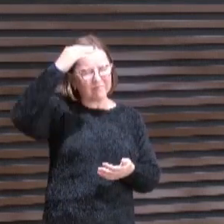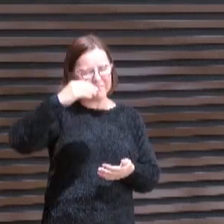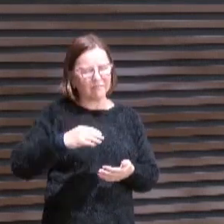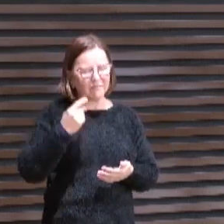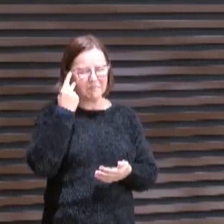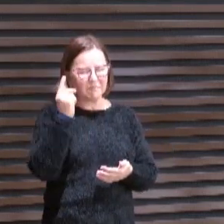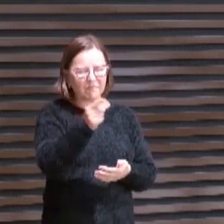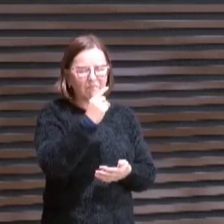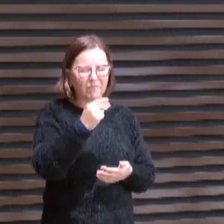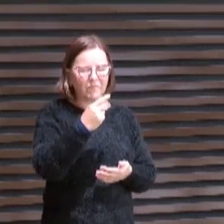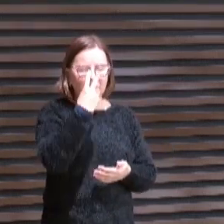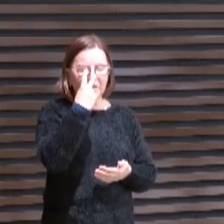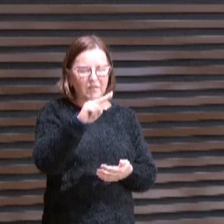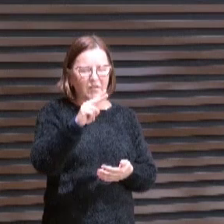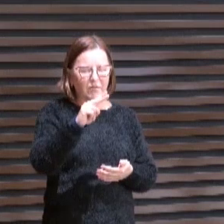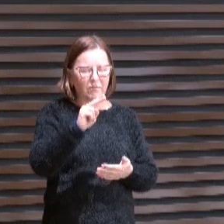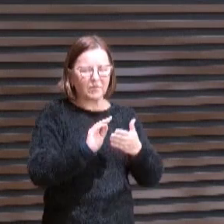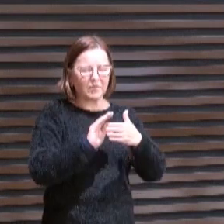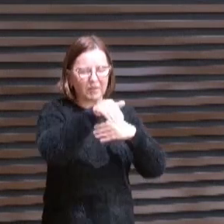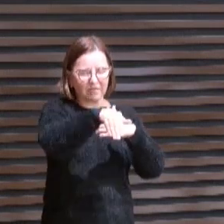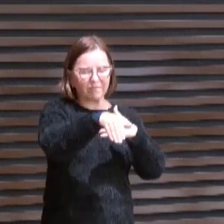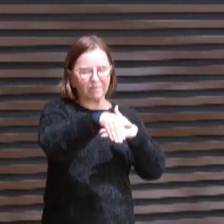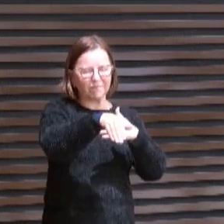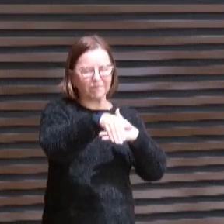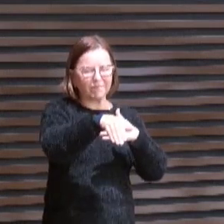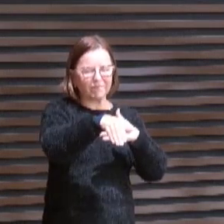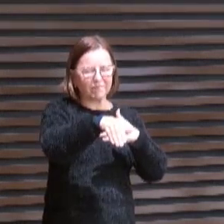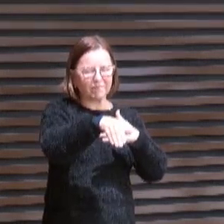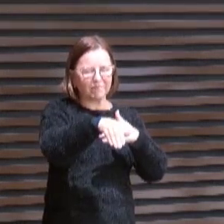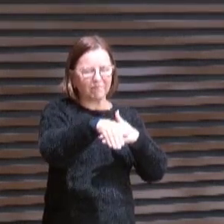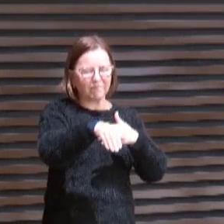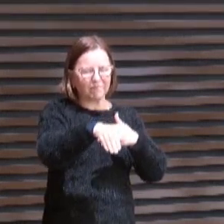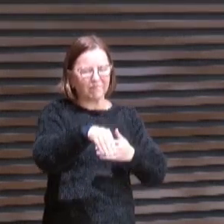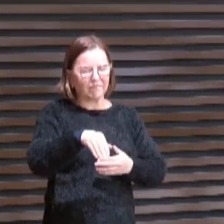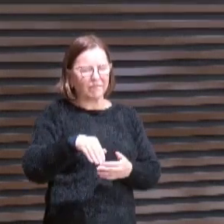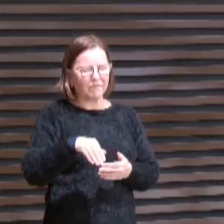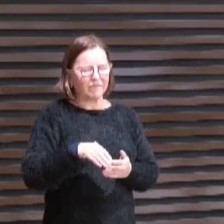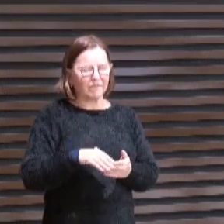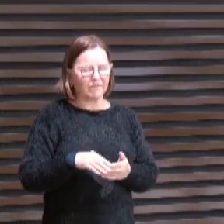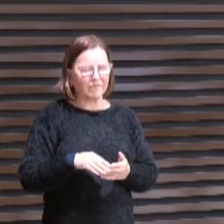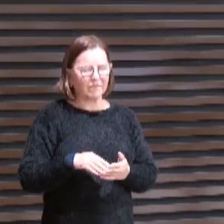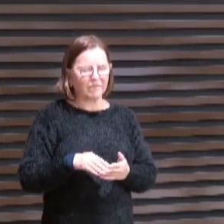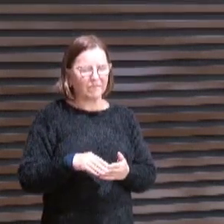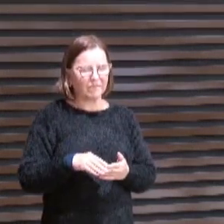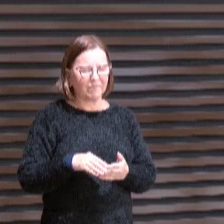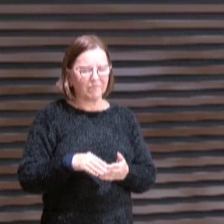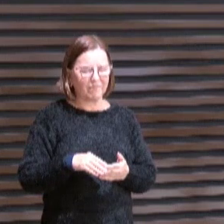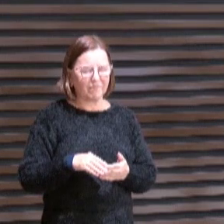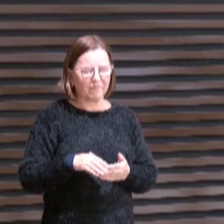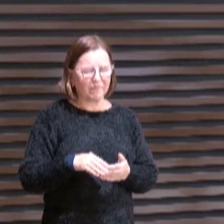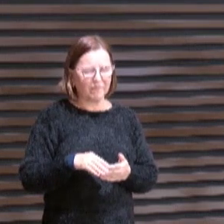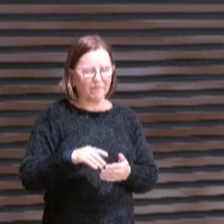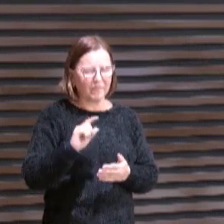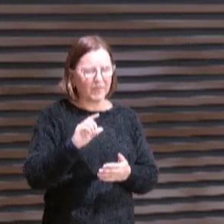para nós enxergarmos além da letra, além dessa cena,